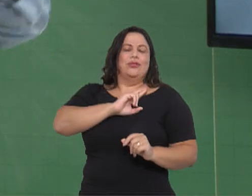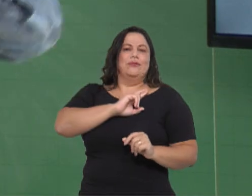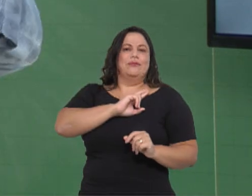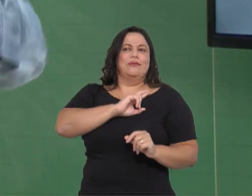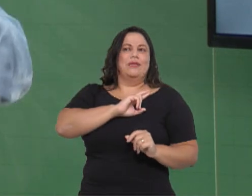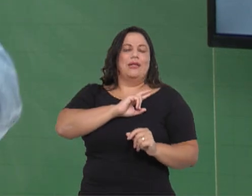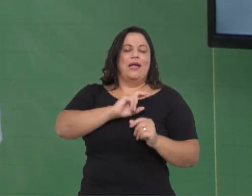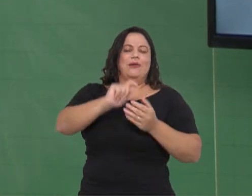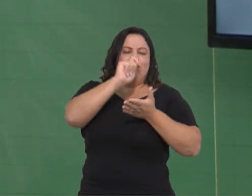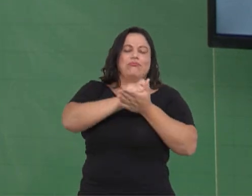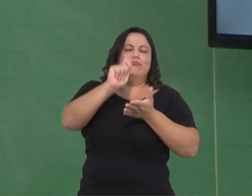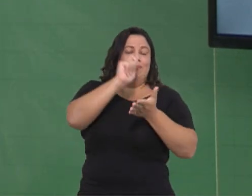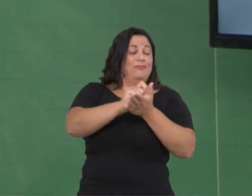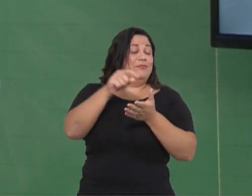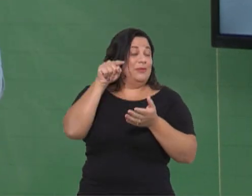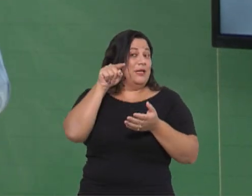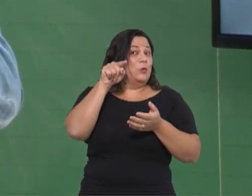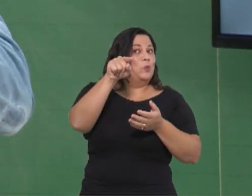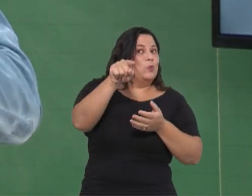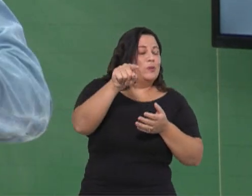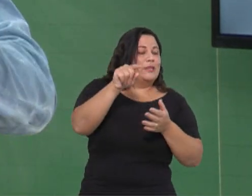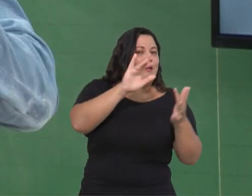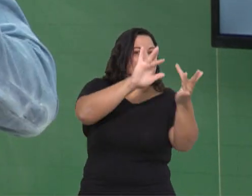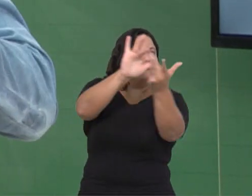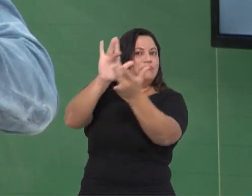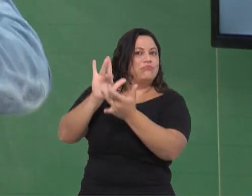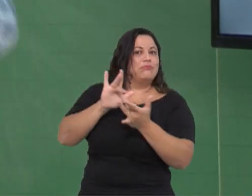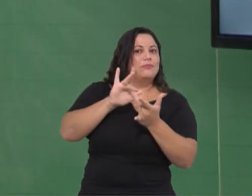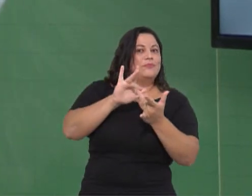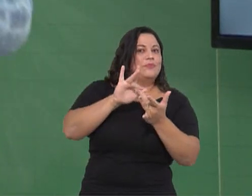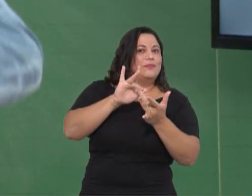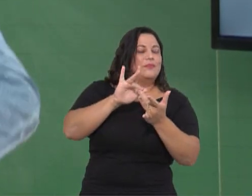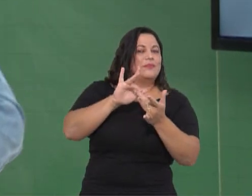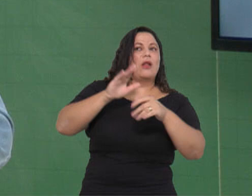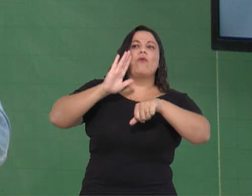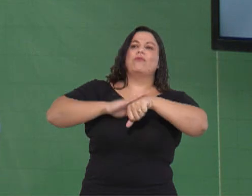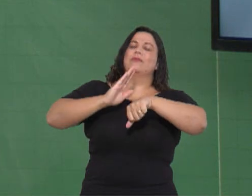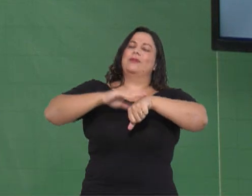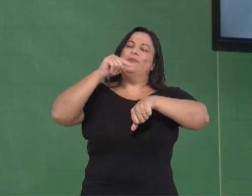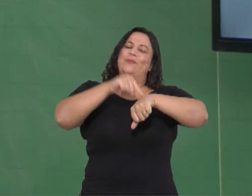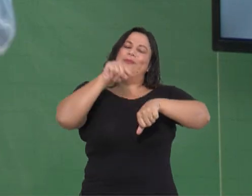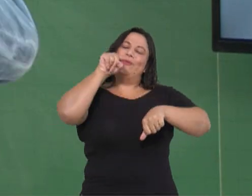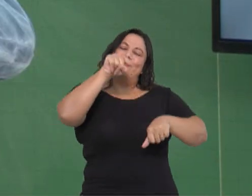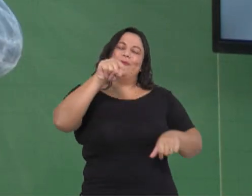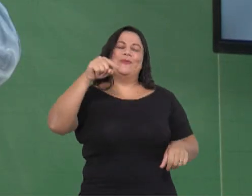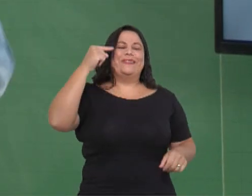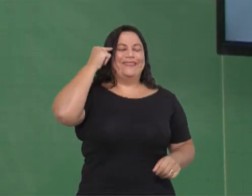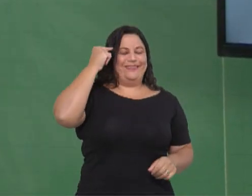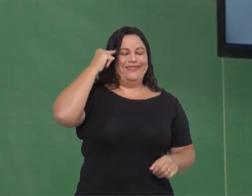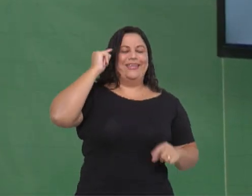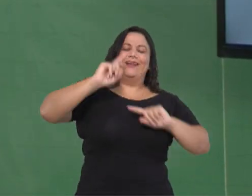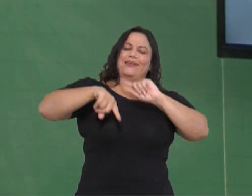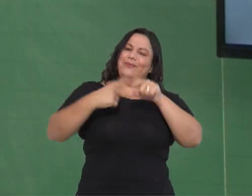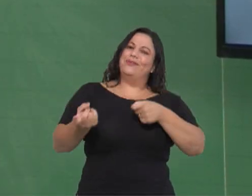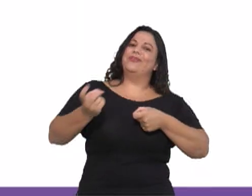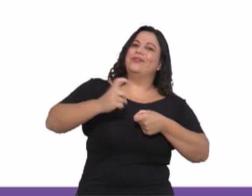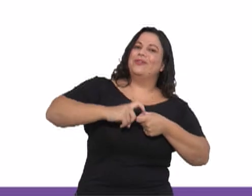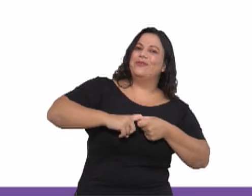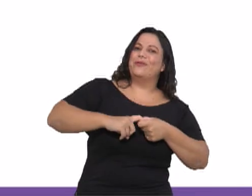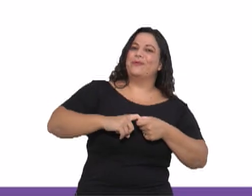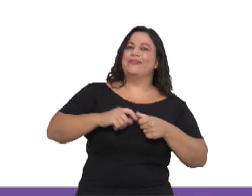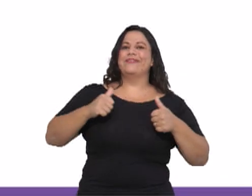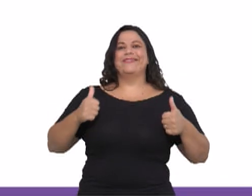anotou, mais de uma, é claro, tem relação. Vou dar um tempo para vocês pensar e retomamos com esse assunto.